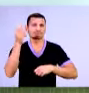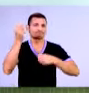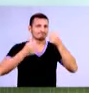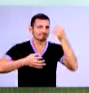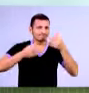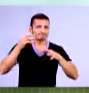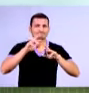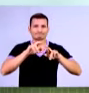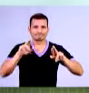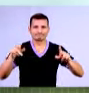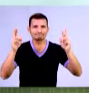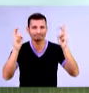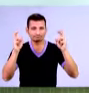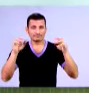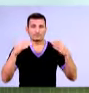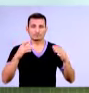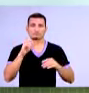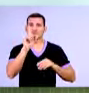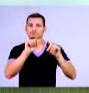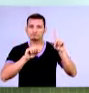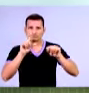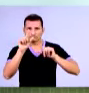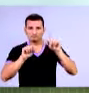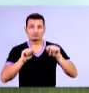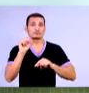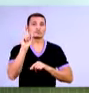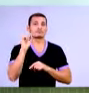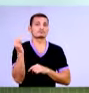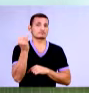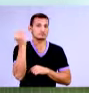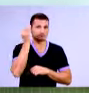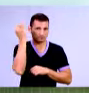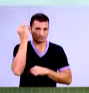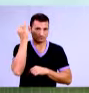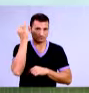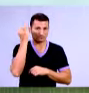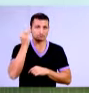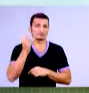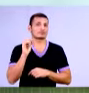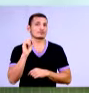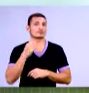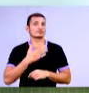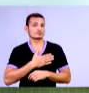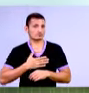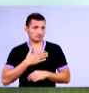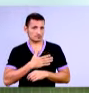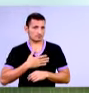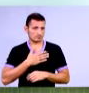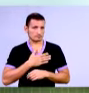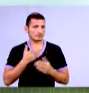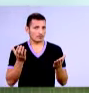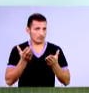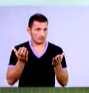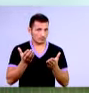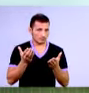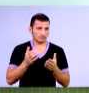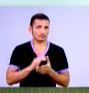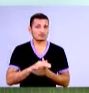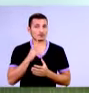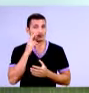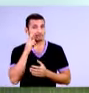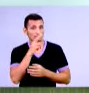então nós faremos uma seleção daquilo que nós consideramos importante e o que nós gostaríamos de ressaltar nesse momento. Vejam